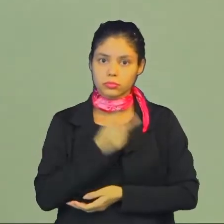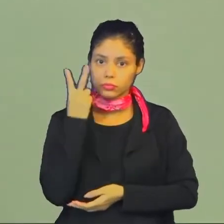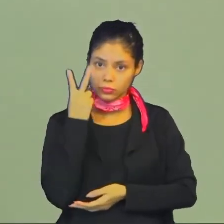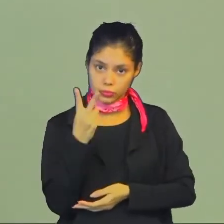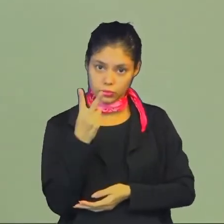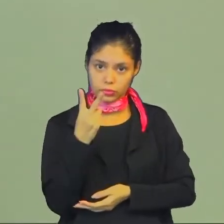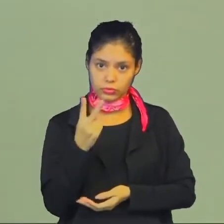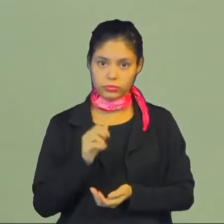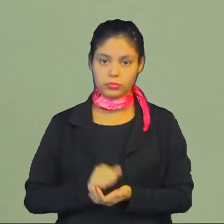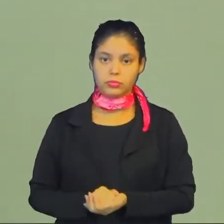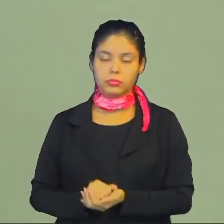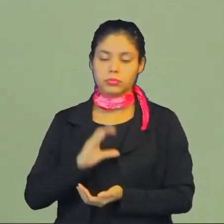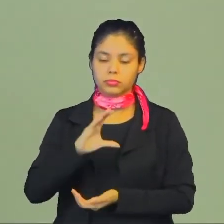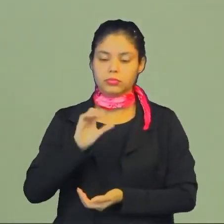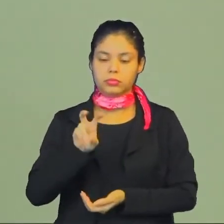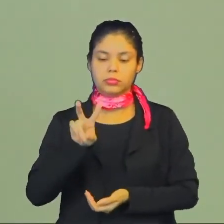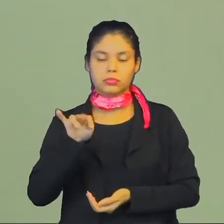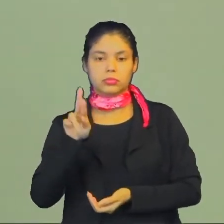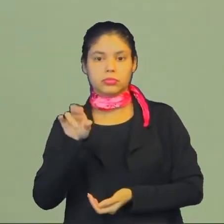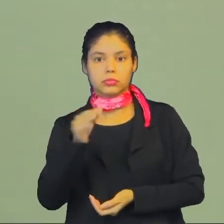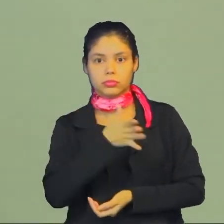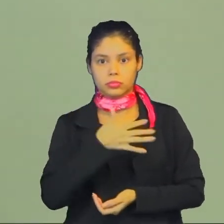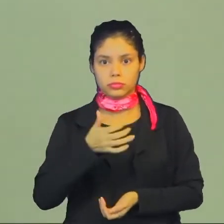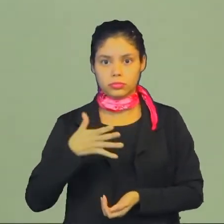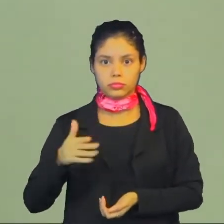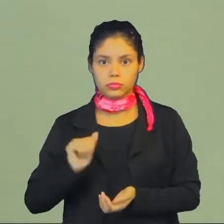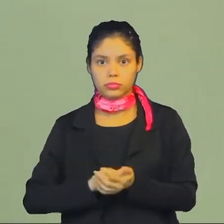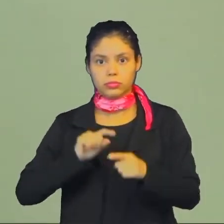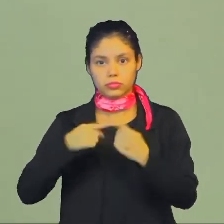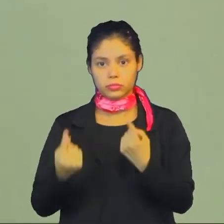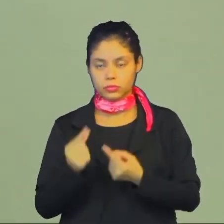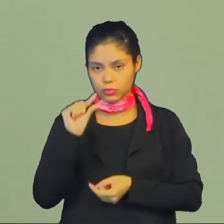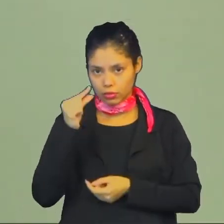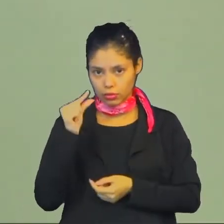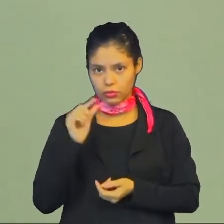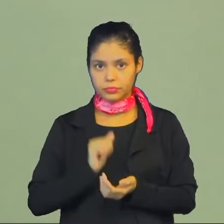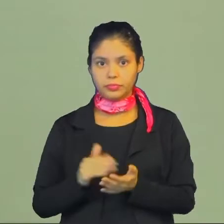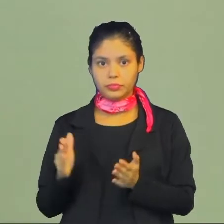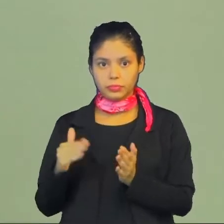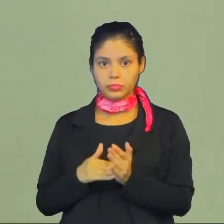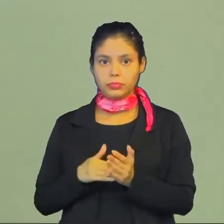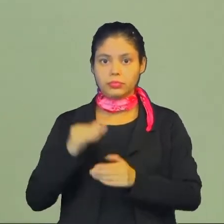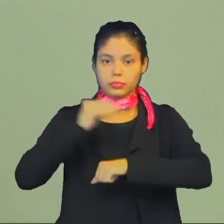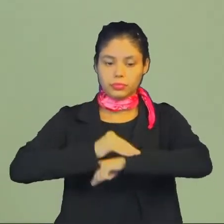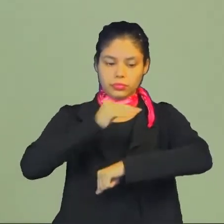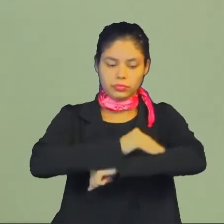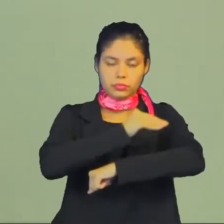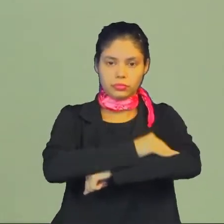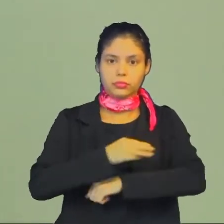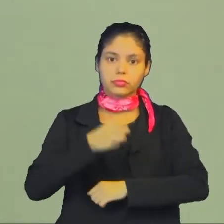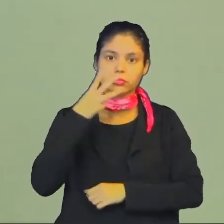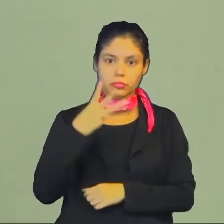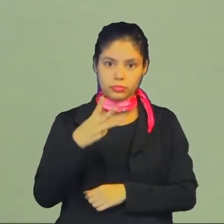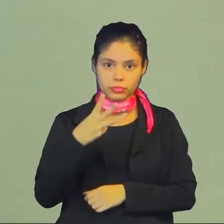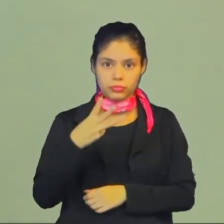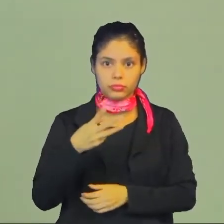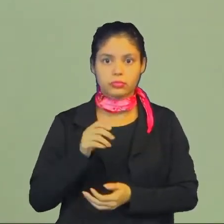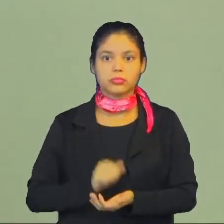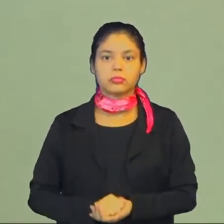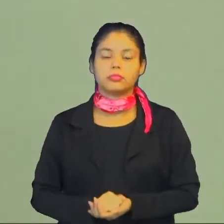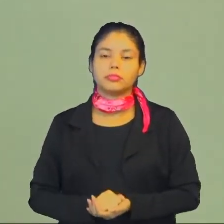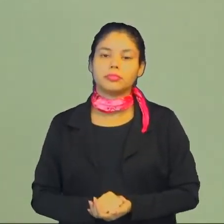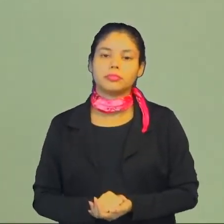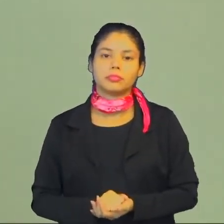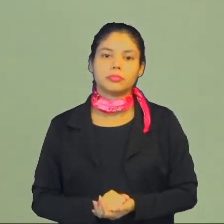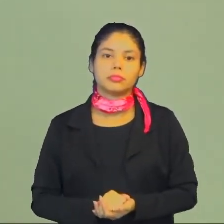duas cavidades, né? No caso dos peixes, aumentou-se mais um pouco e aí chegou lá nos anfíbios e répteis, né? Coração com três